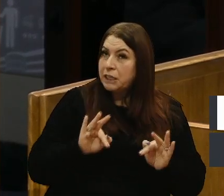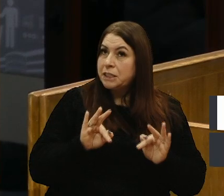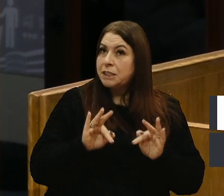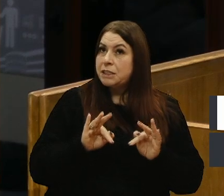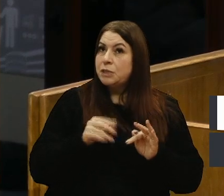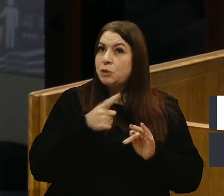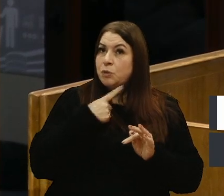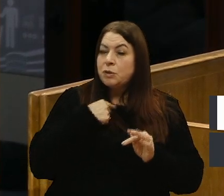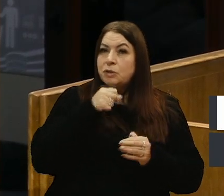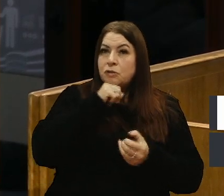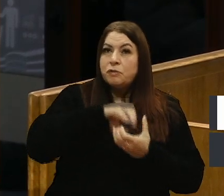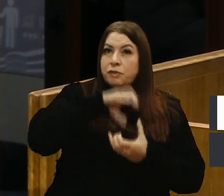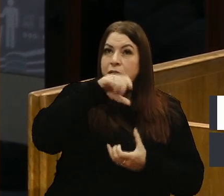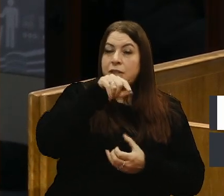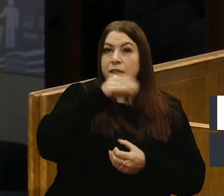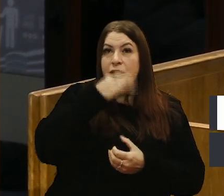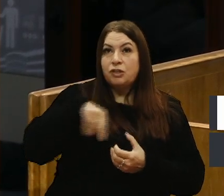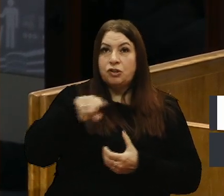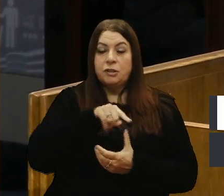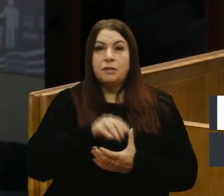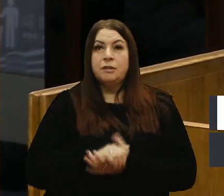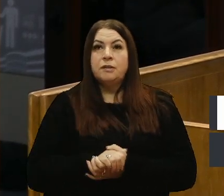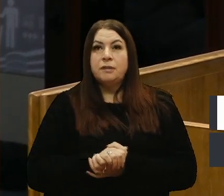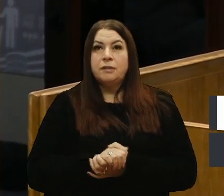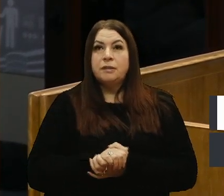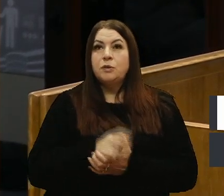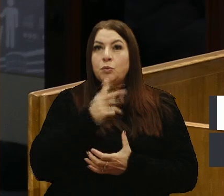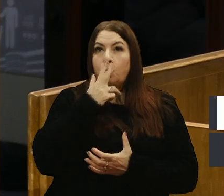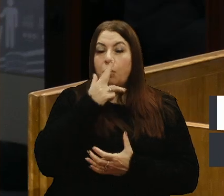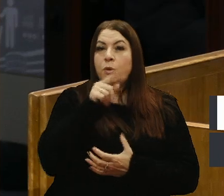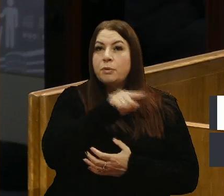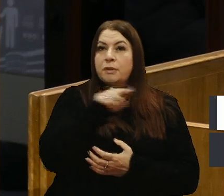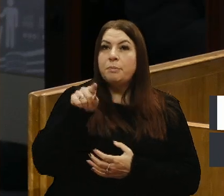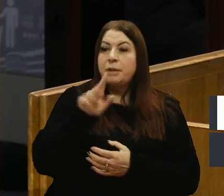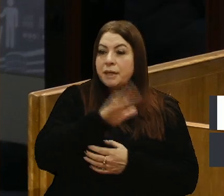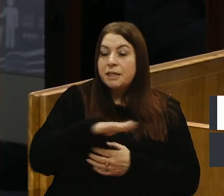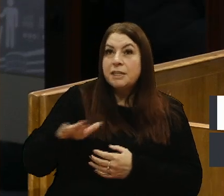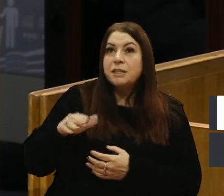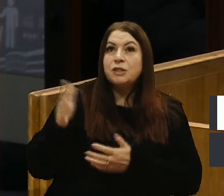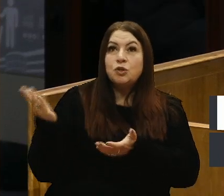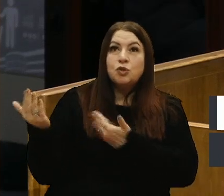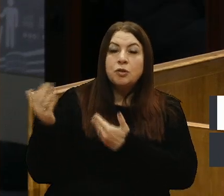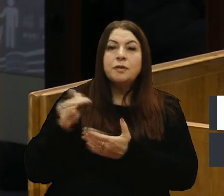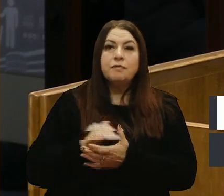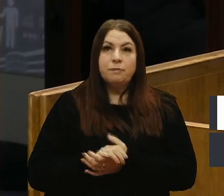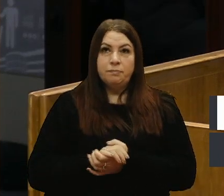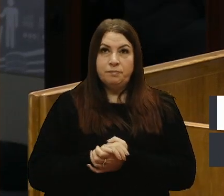gostando de envelhecer em Caxias? O mesmo vale para as nossas crianças e nossos jovens.